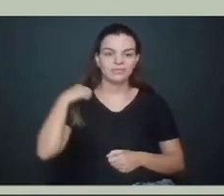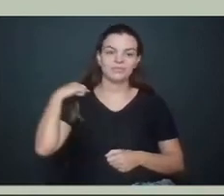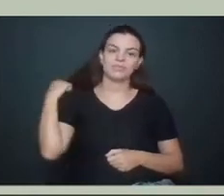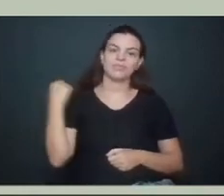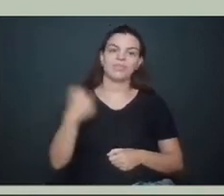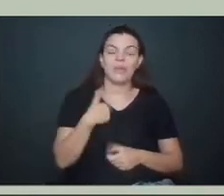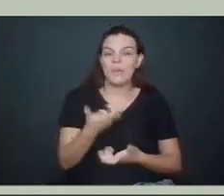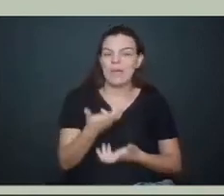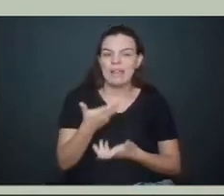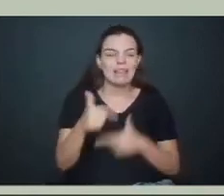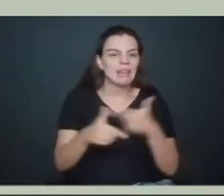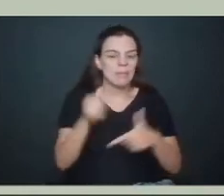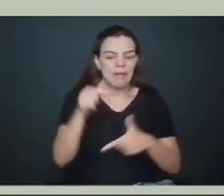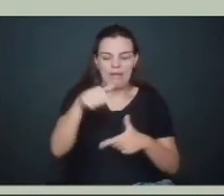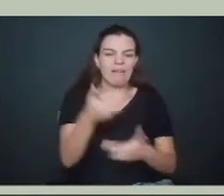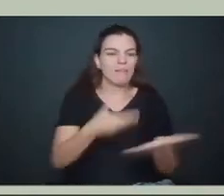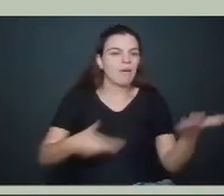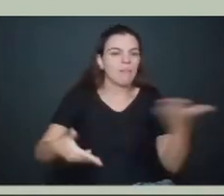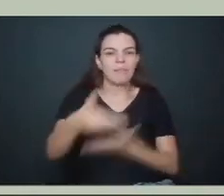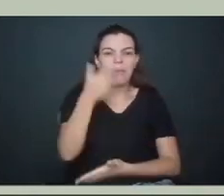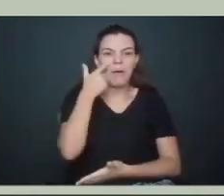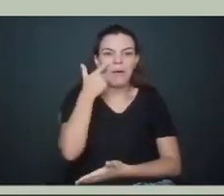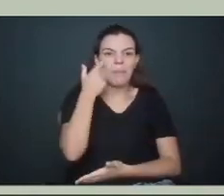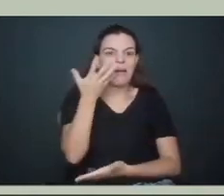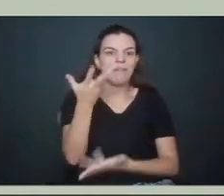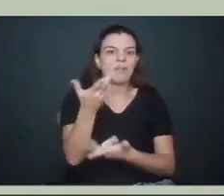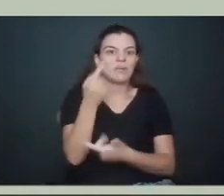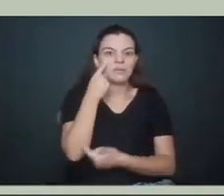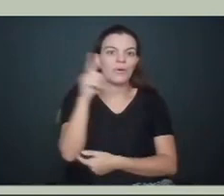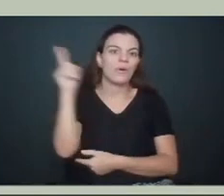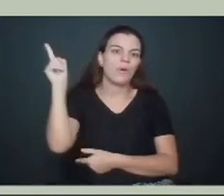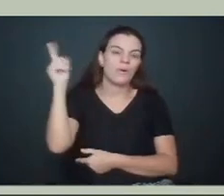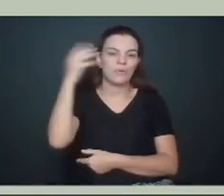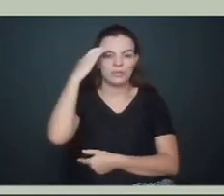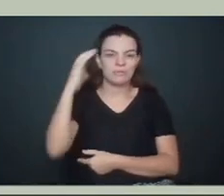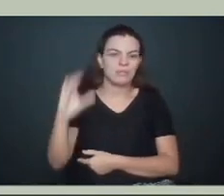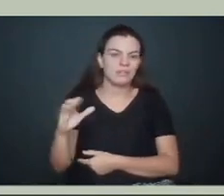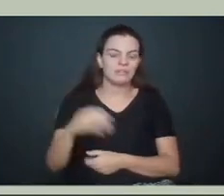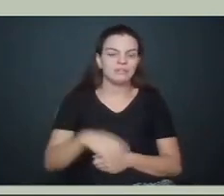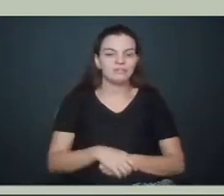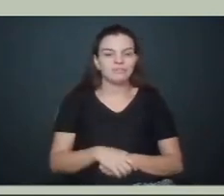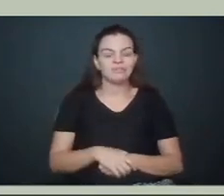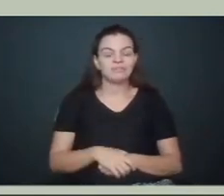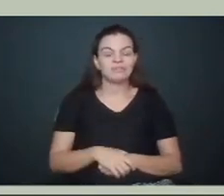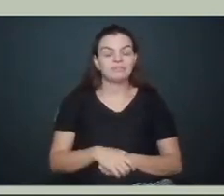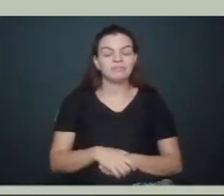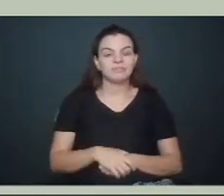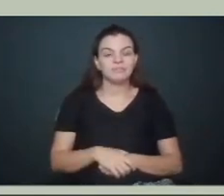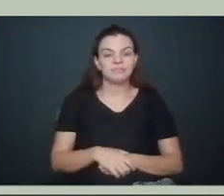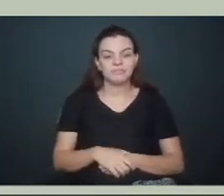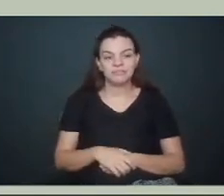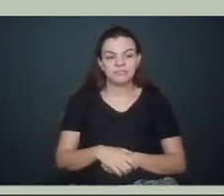assim maravilhoso. Olha ali, ó, isso se faz em Curitiba. Eu estive numa comissão, com muita honra, convidado